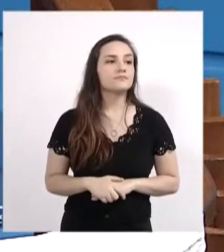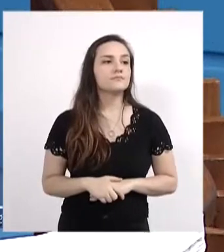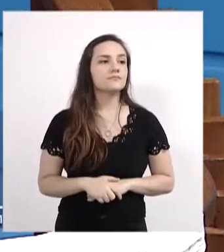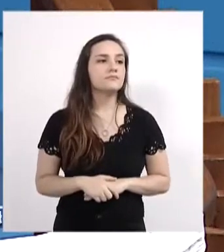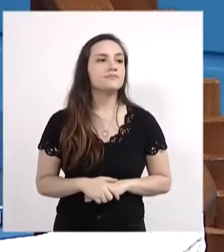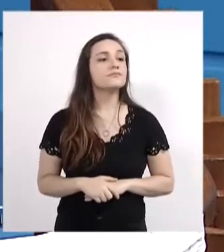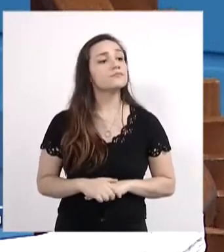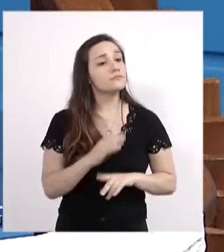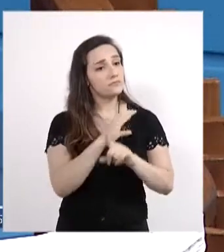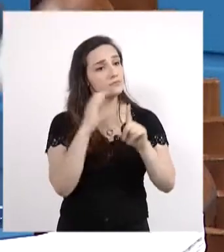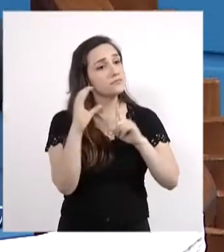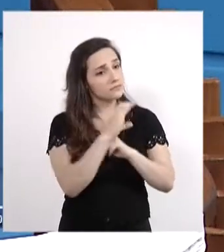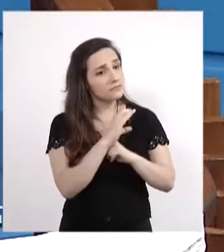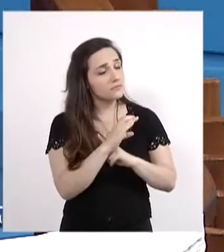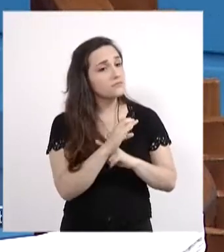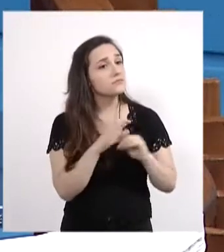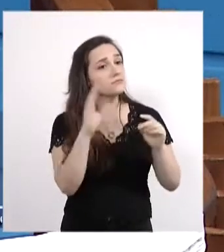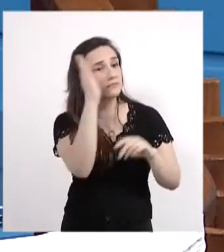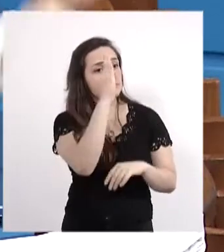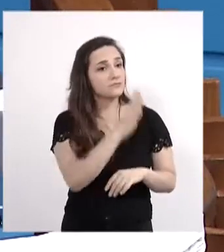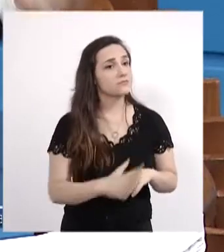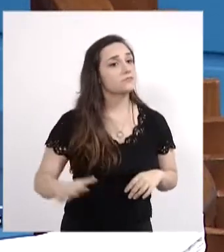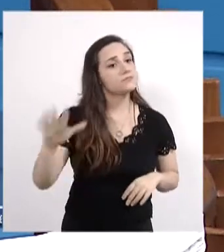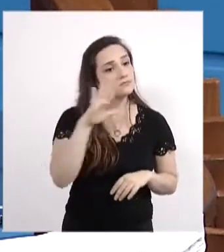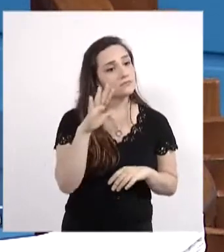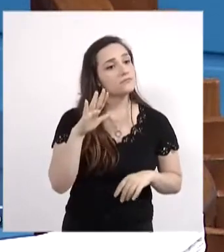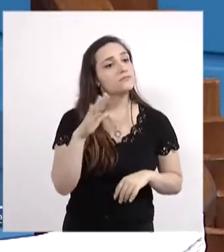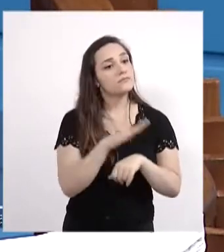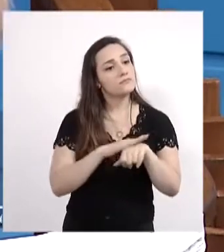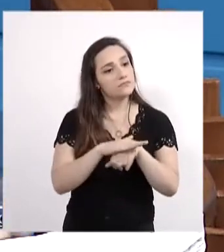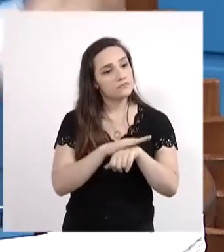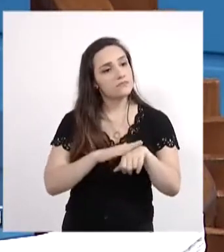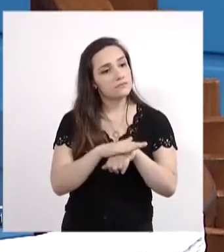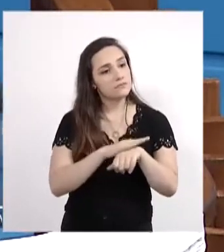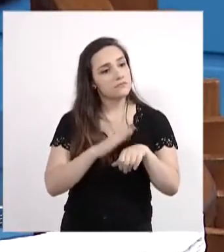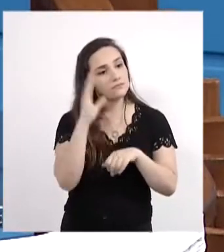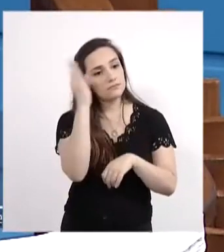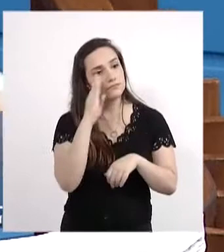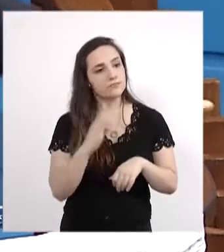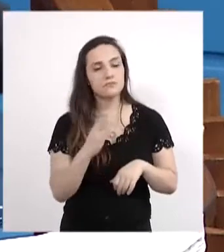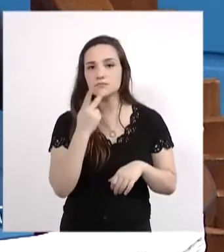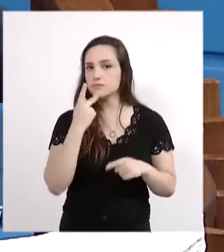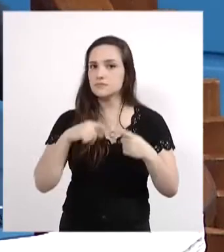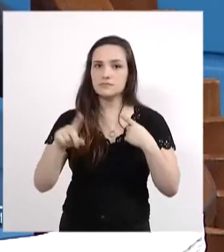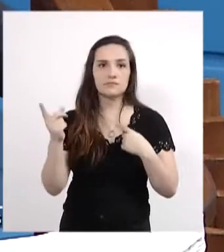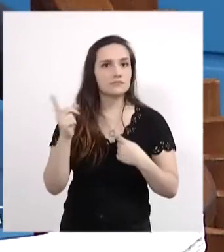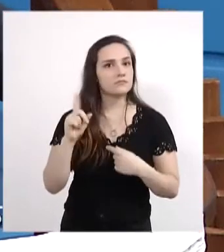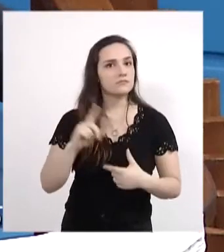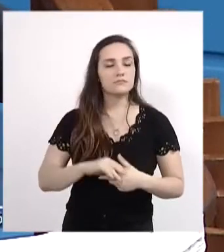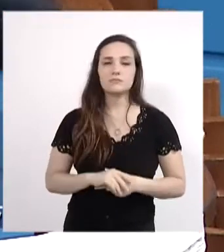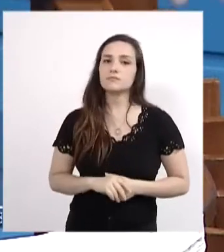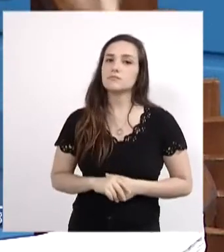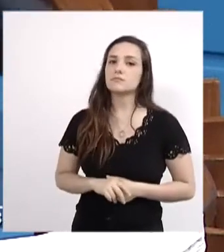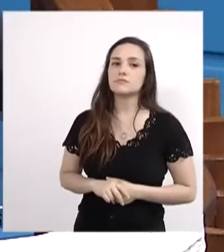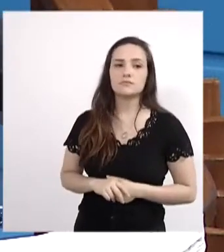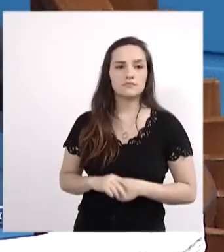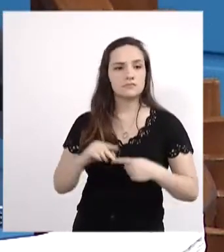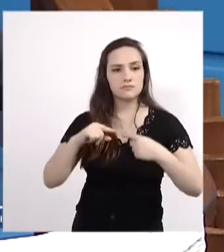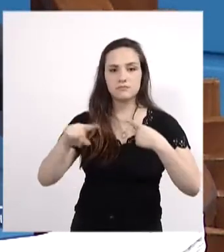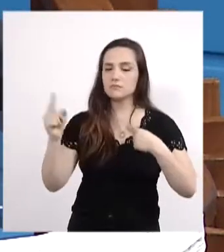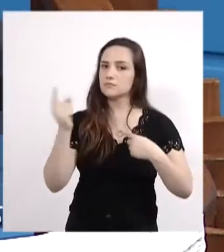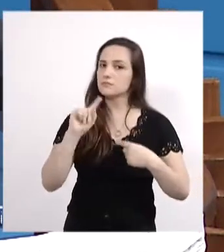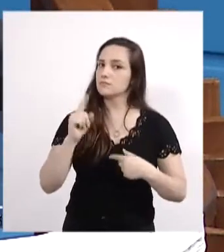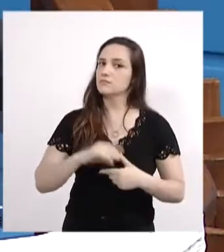internacional que tem relação comercial com o Brasil não aprova essa medida. Não aprova